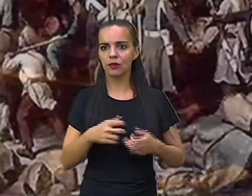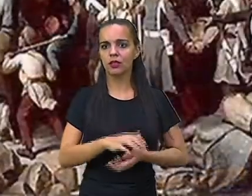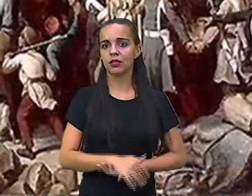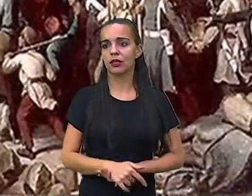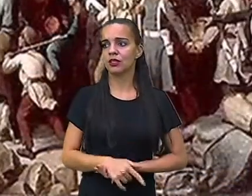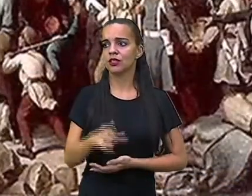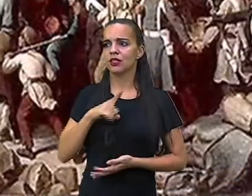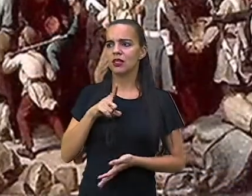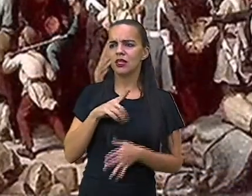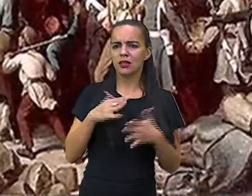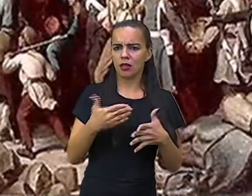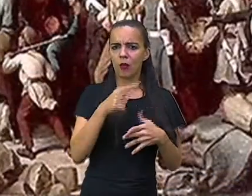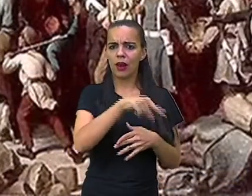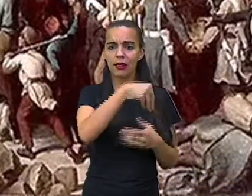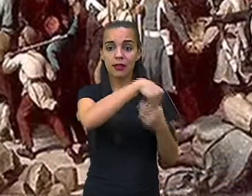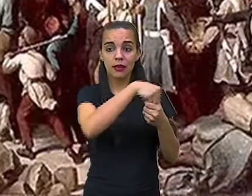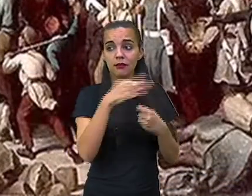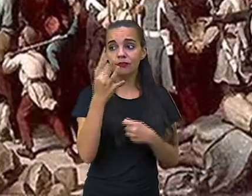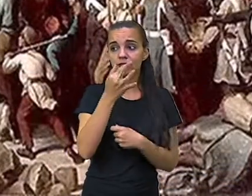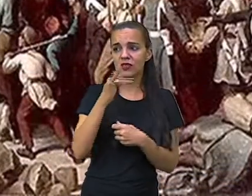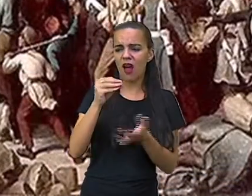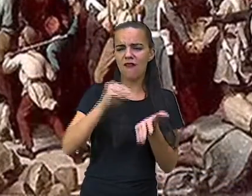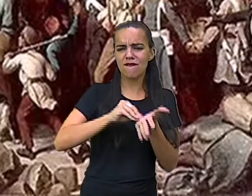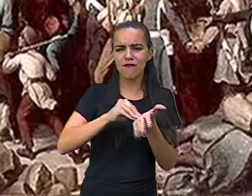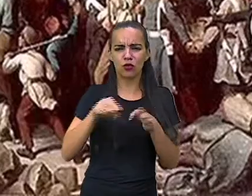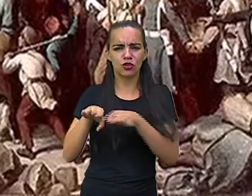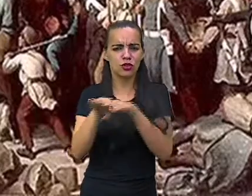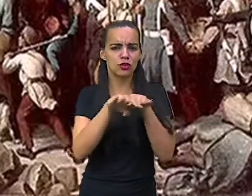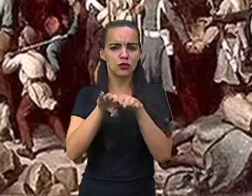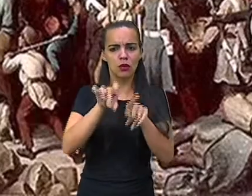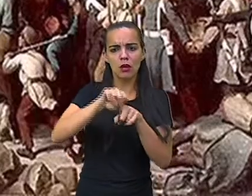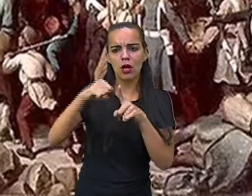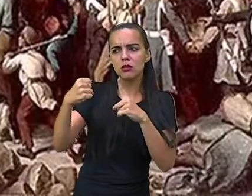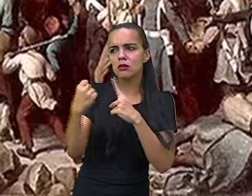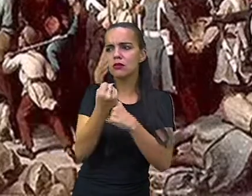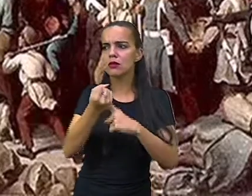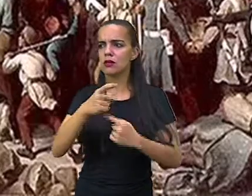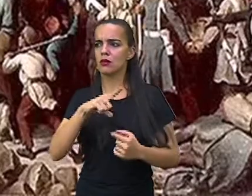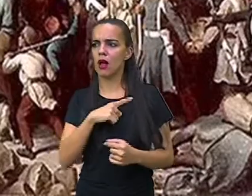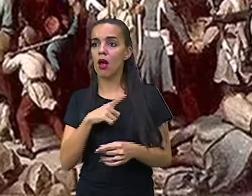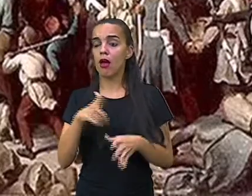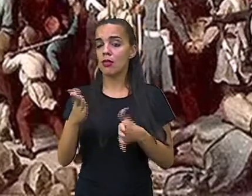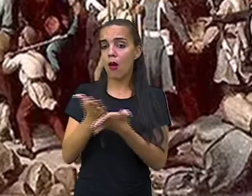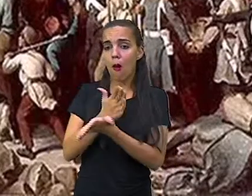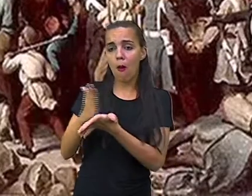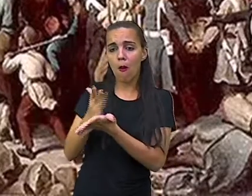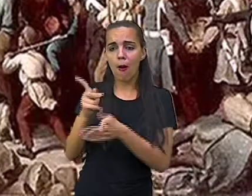social na França faz as tensões aumentarem entre grupos